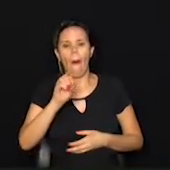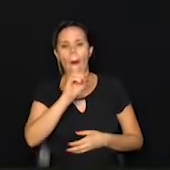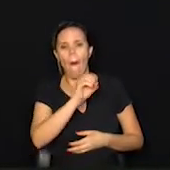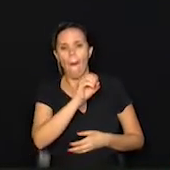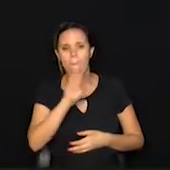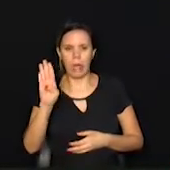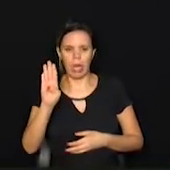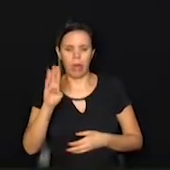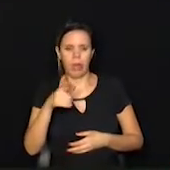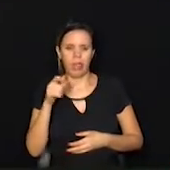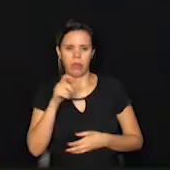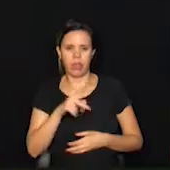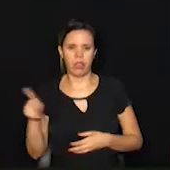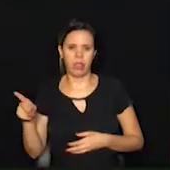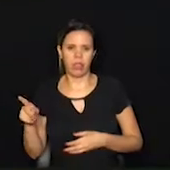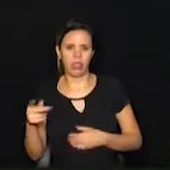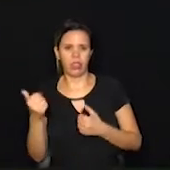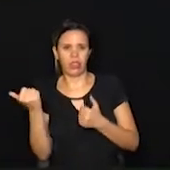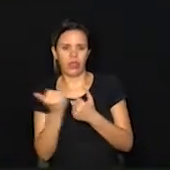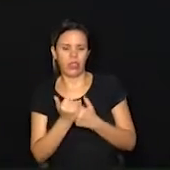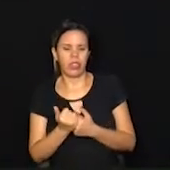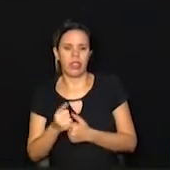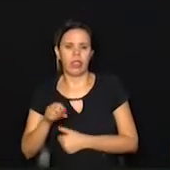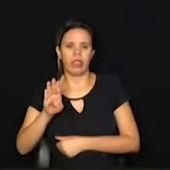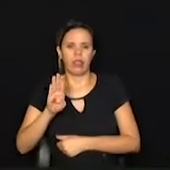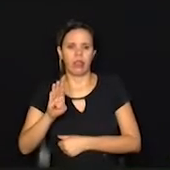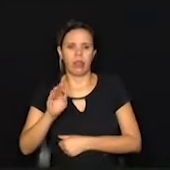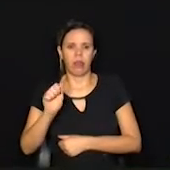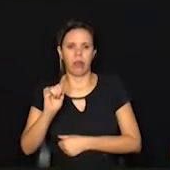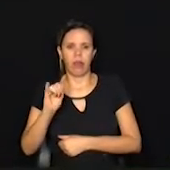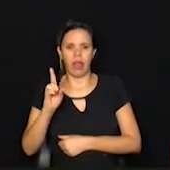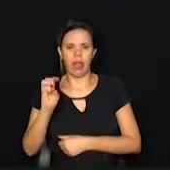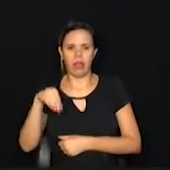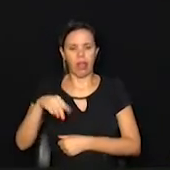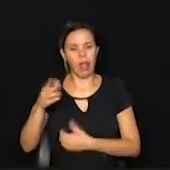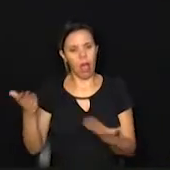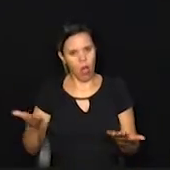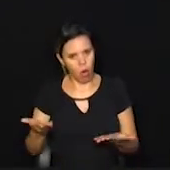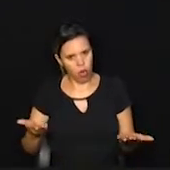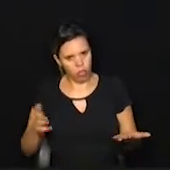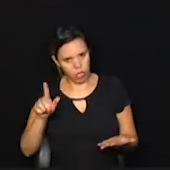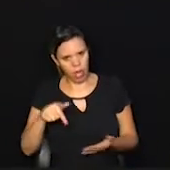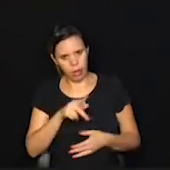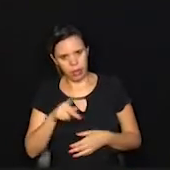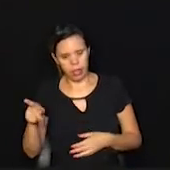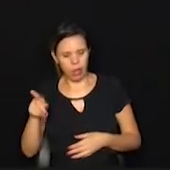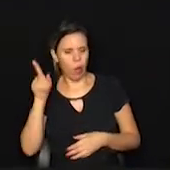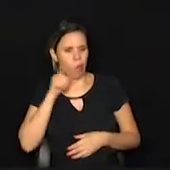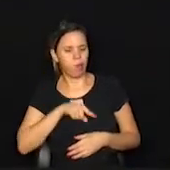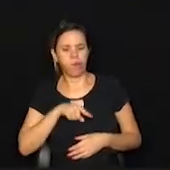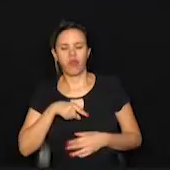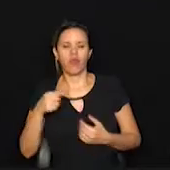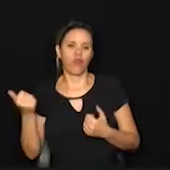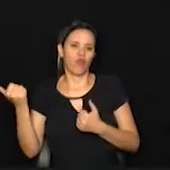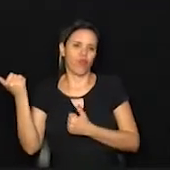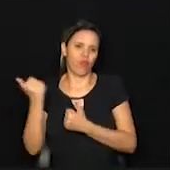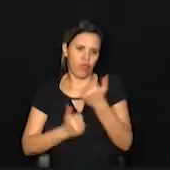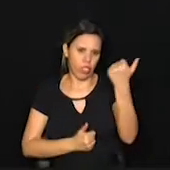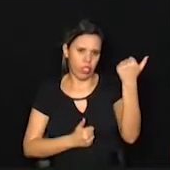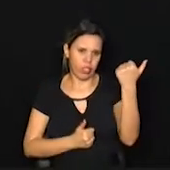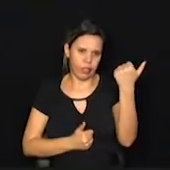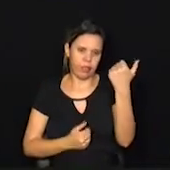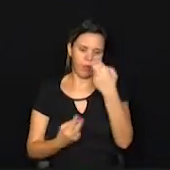era o presidente o vice era o baiden esse que hoje é presidente Estados Unidos Olha só o vice-presidente